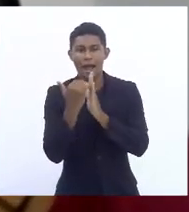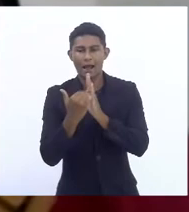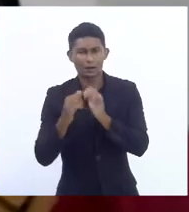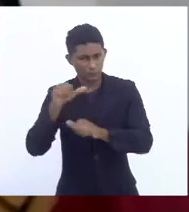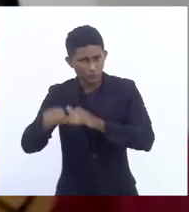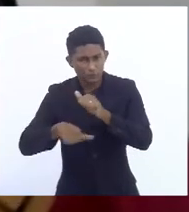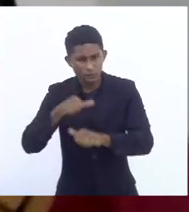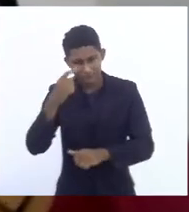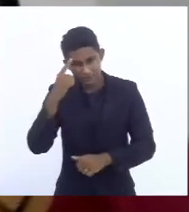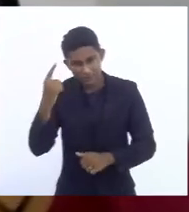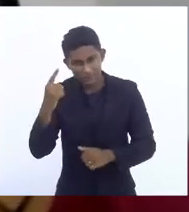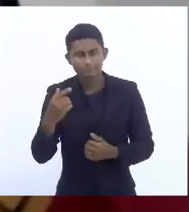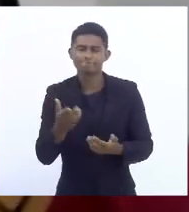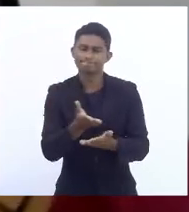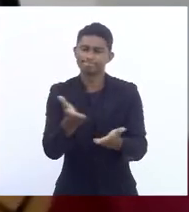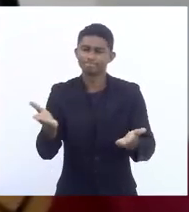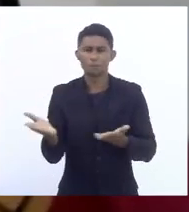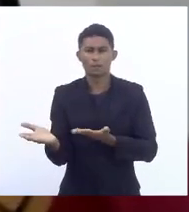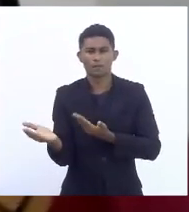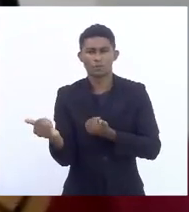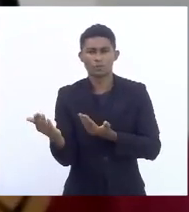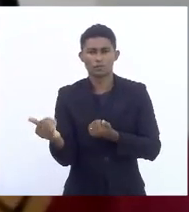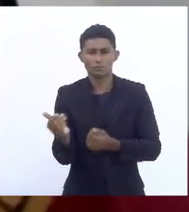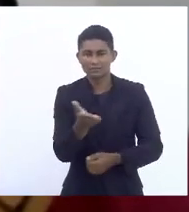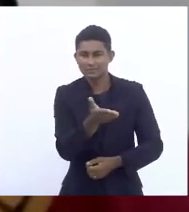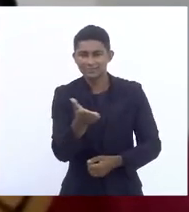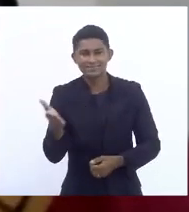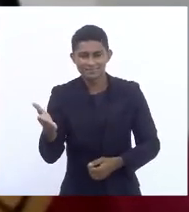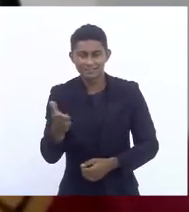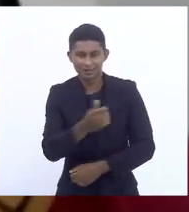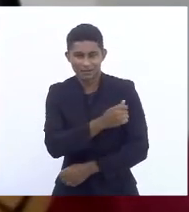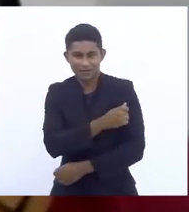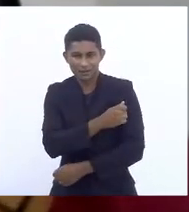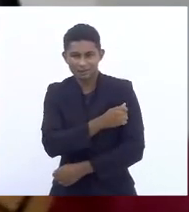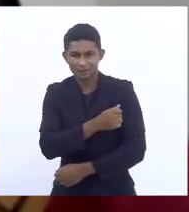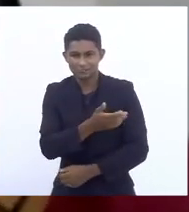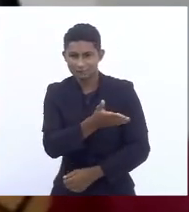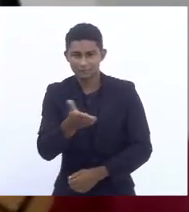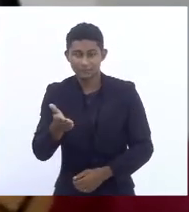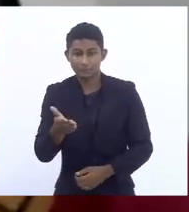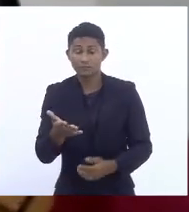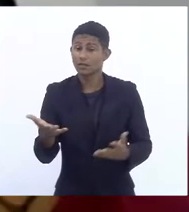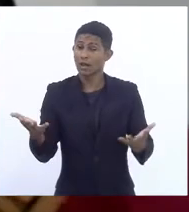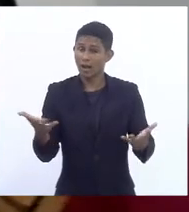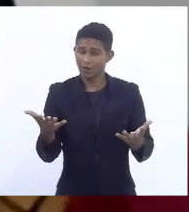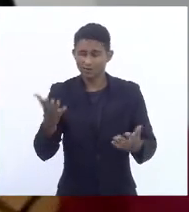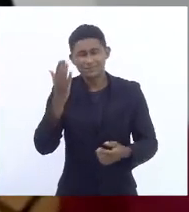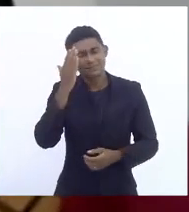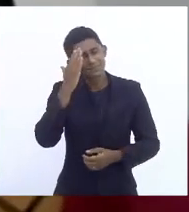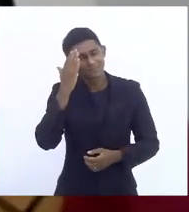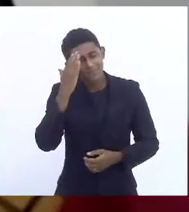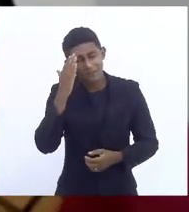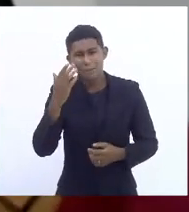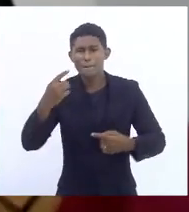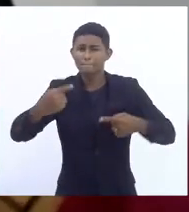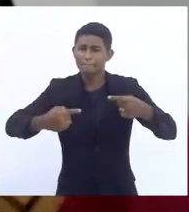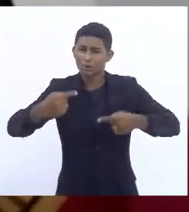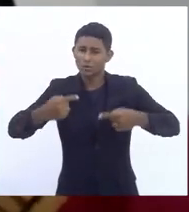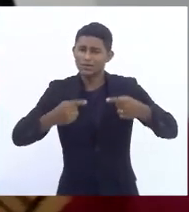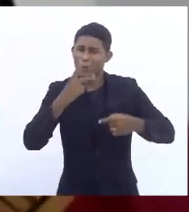são oriundos da educação privada e sem bolsa. O cenário atual é de retrocesso na política de